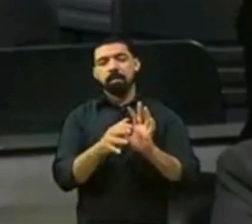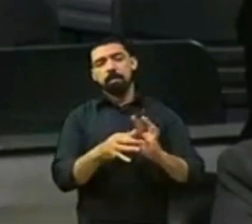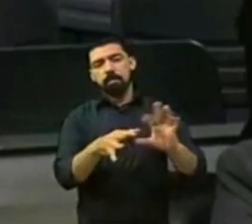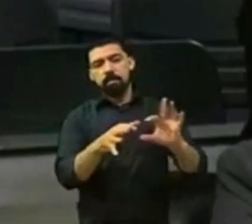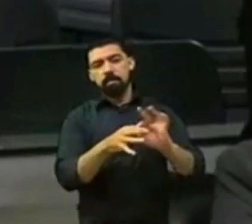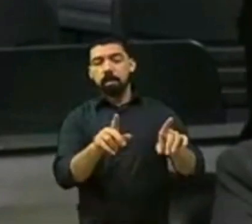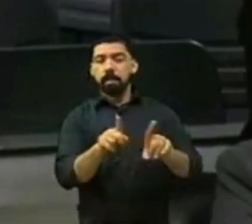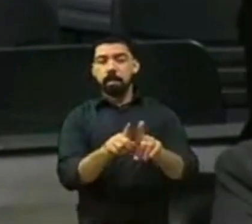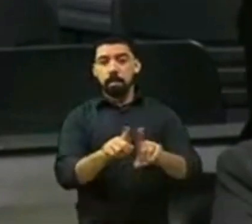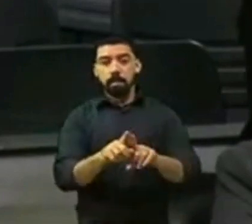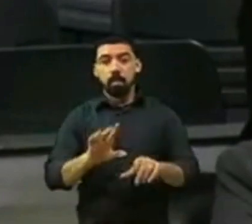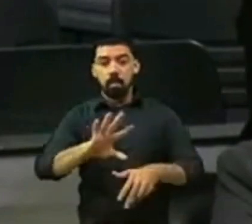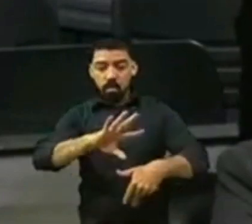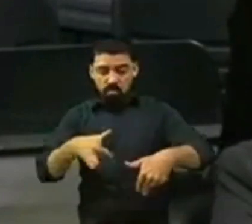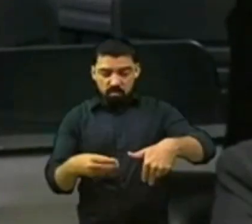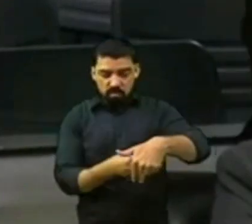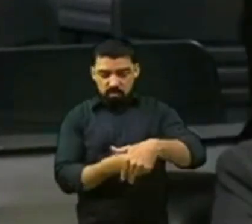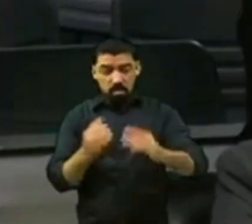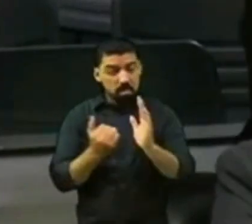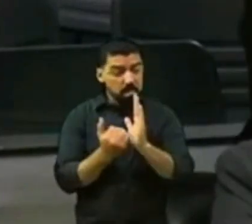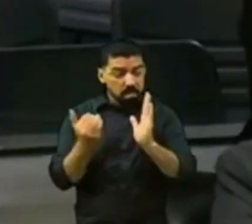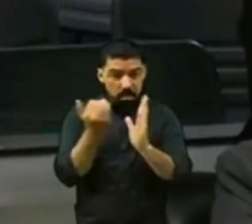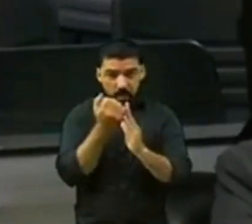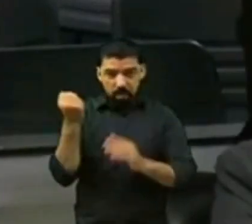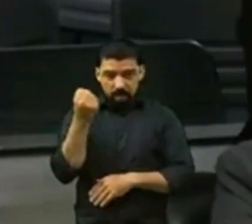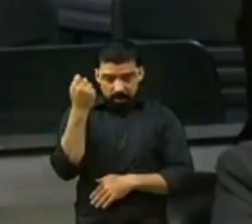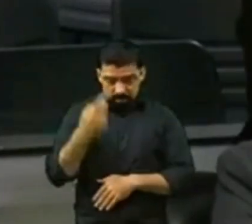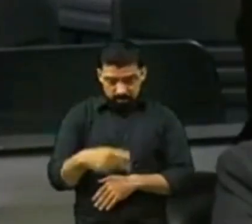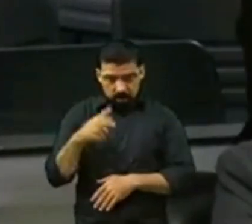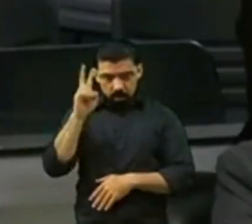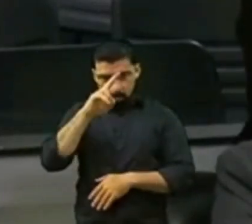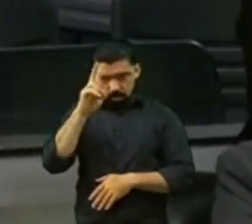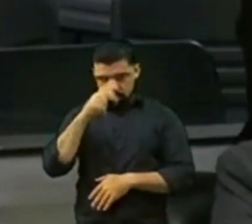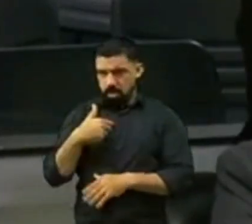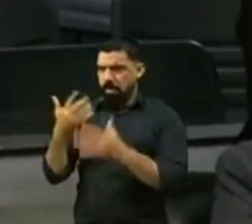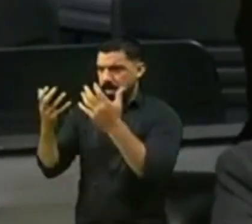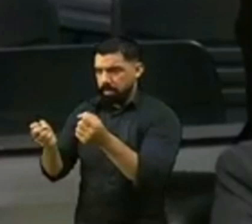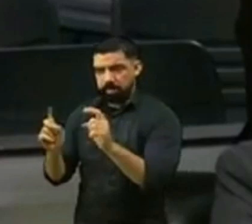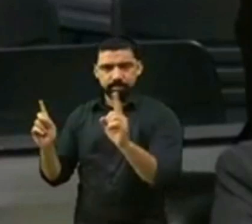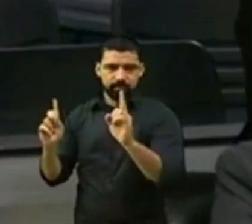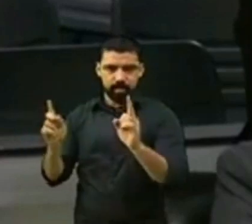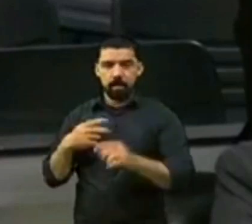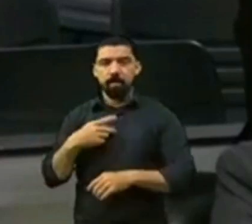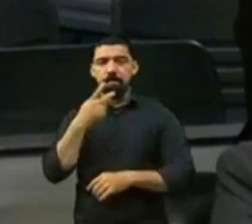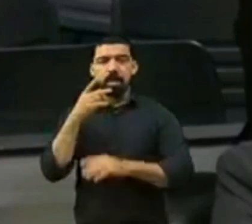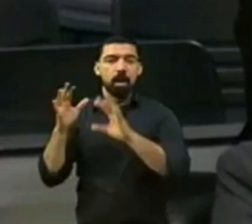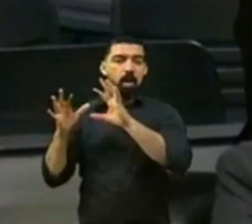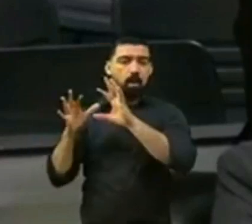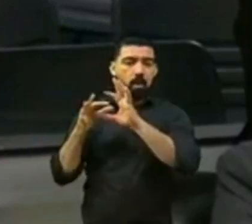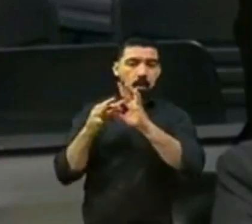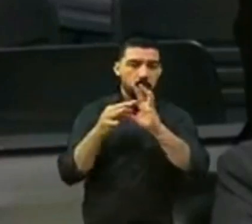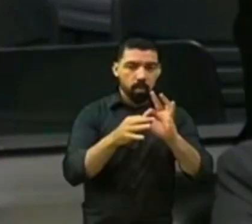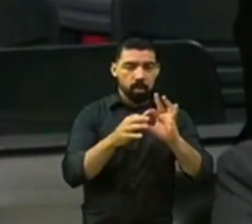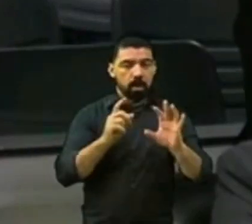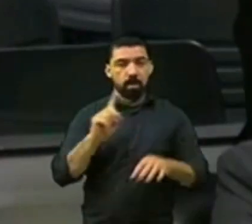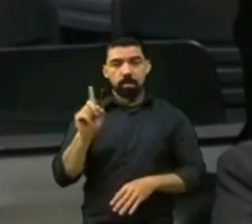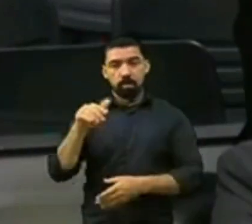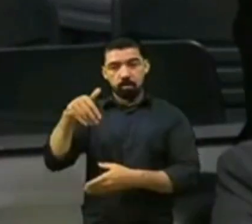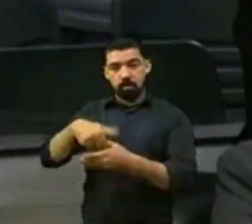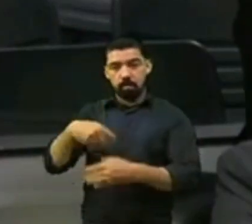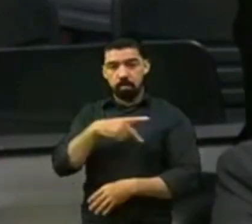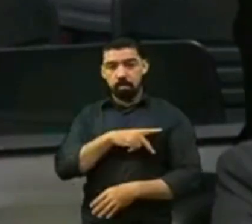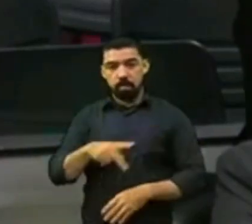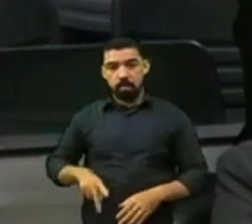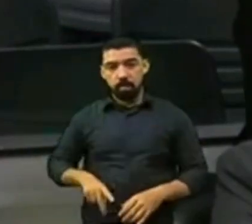do maior escândalo de corrupção da história. Então, quando a gente está aqui falando de coerência, é isso. Eu não voto no presidente porque ele